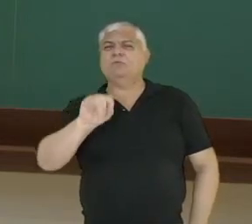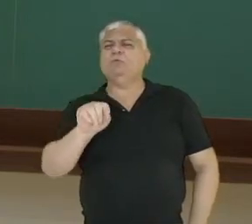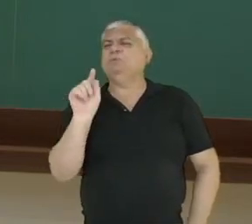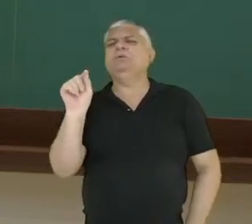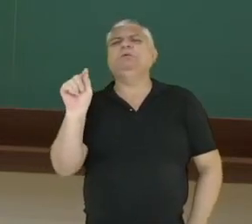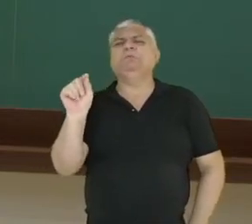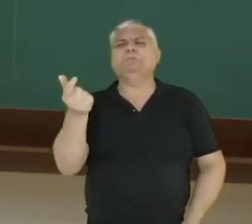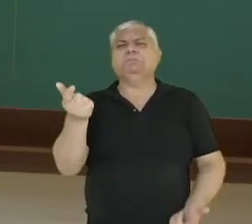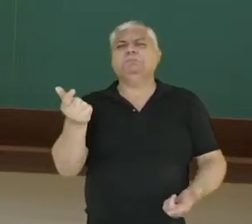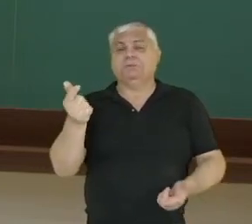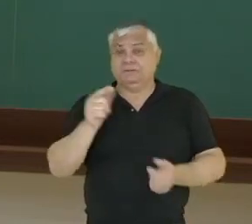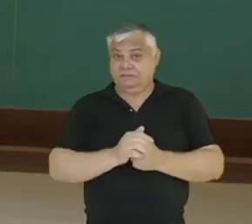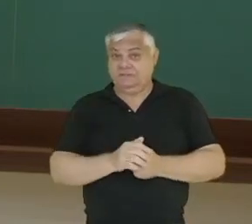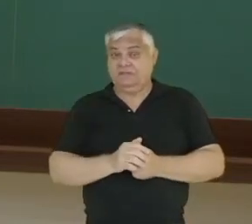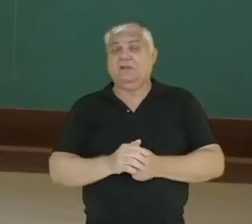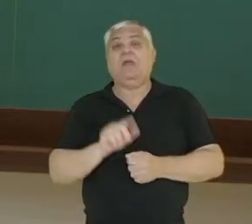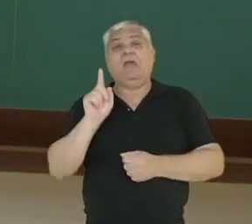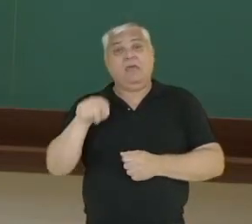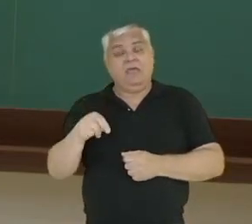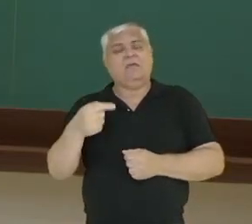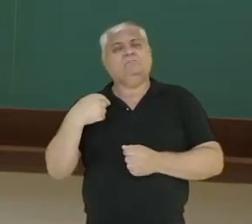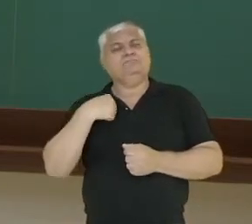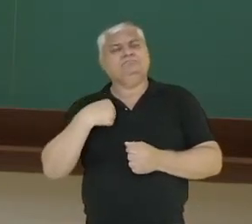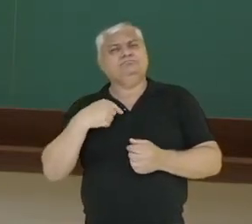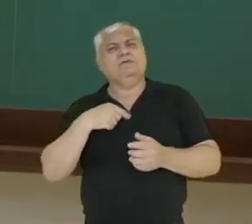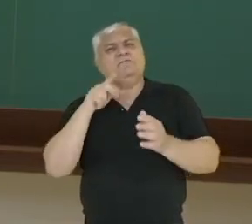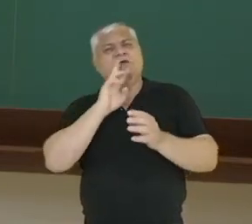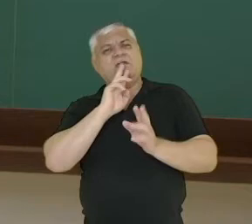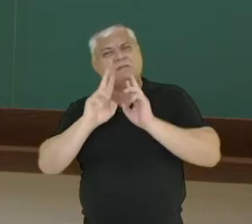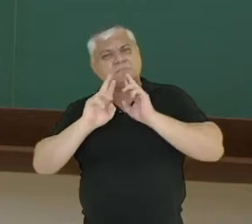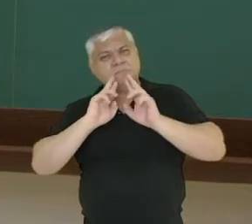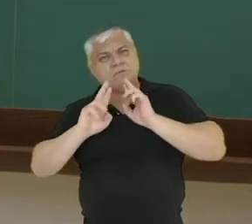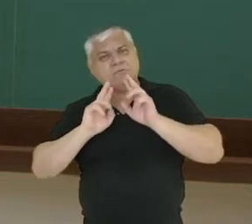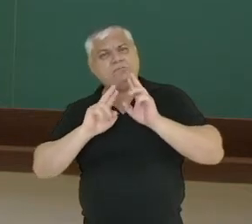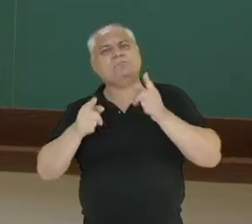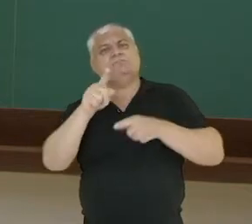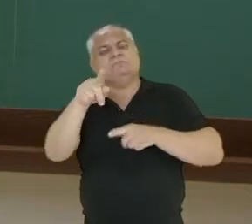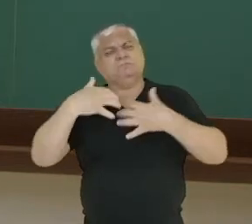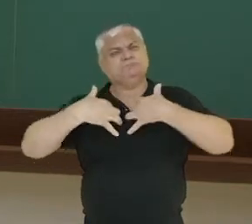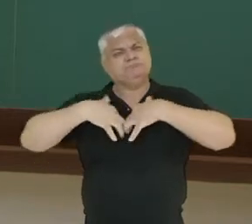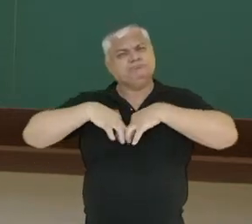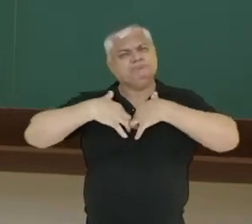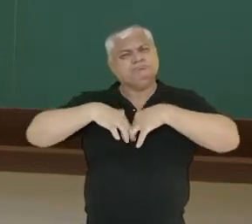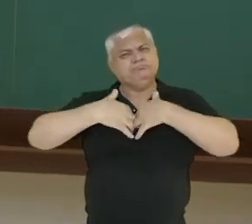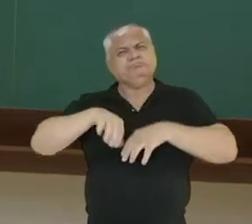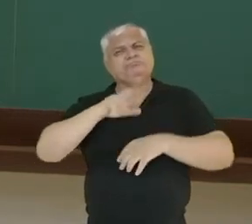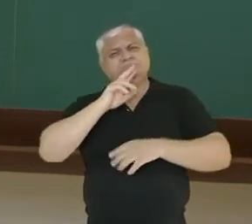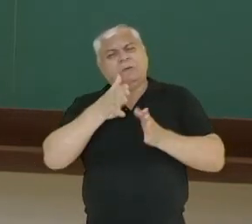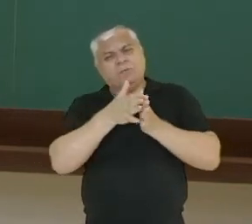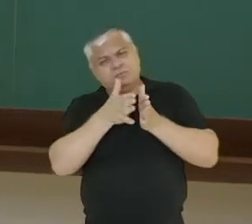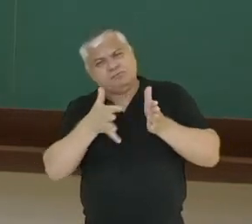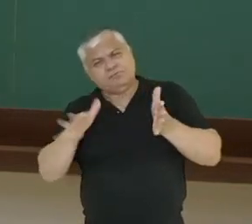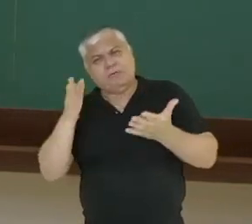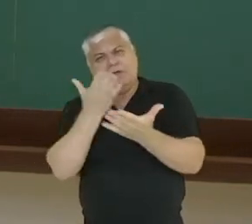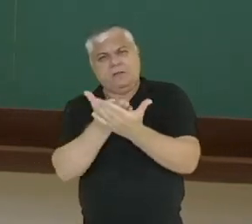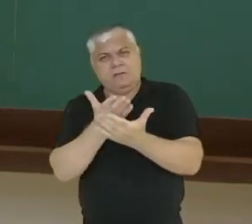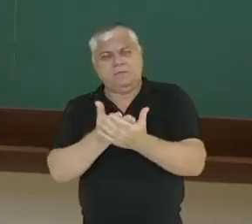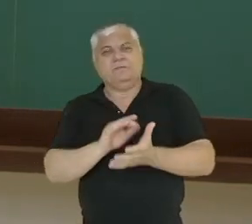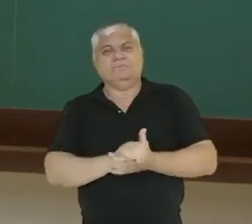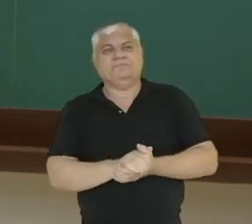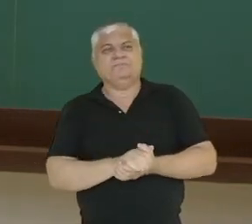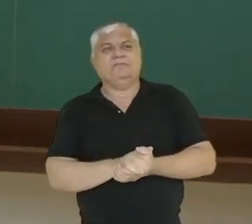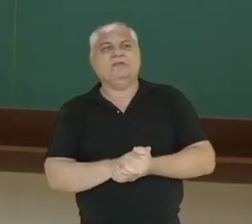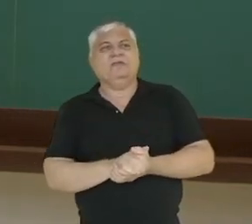esses questionamentos naturalmente você irá respondê-los no decorrer da aula. Tá? O